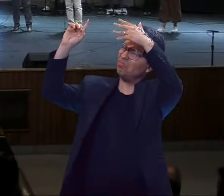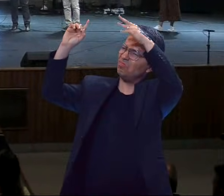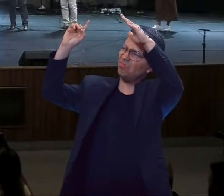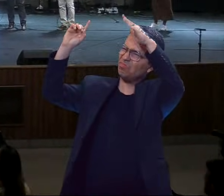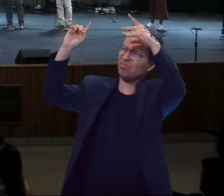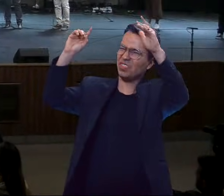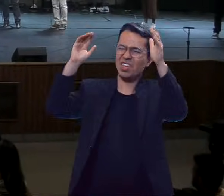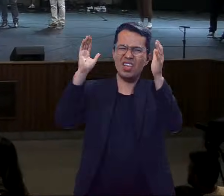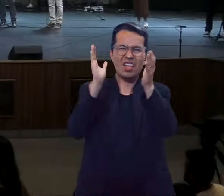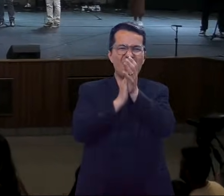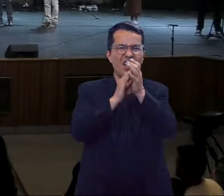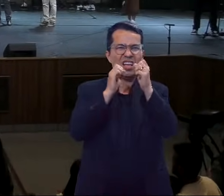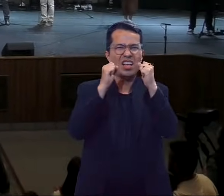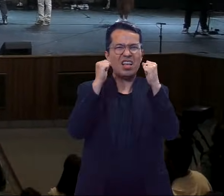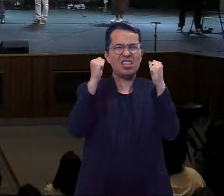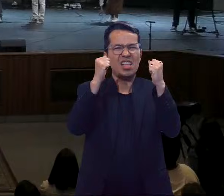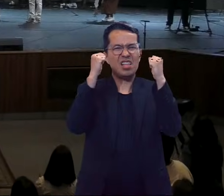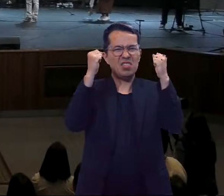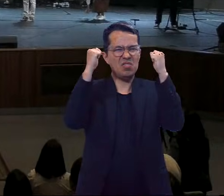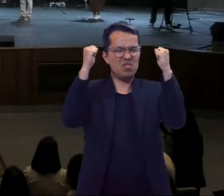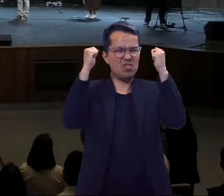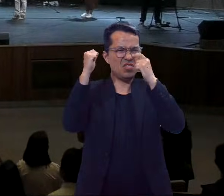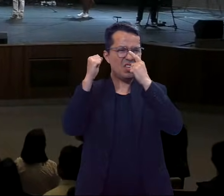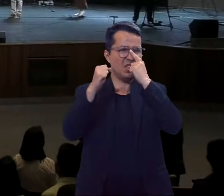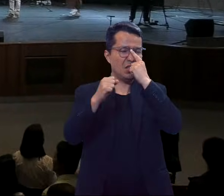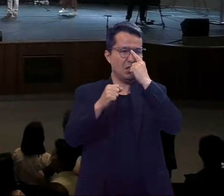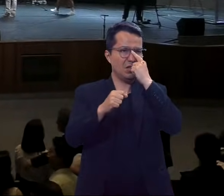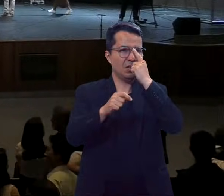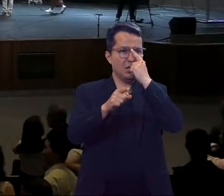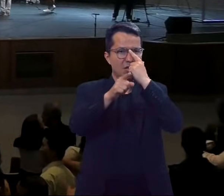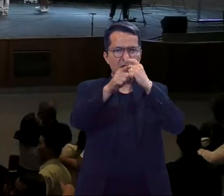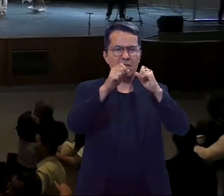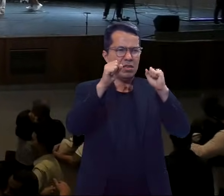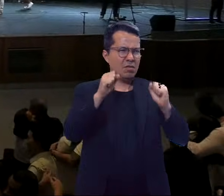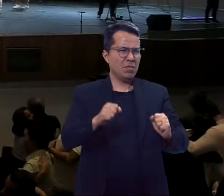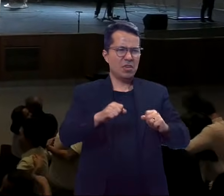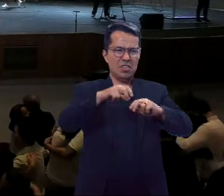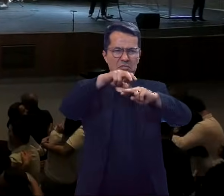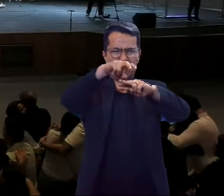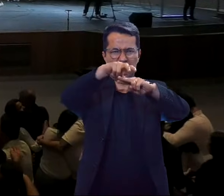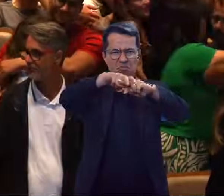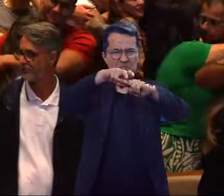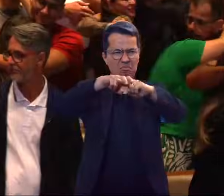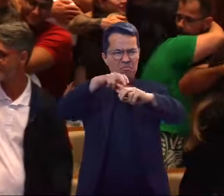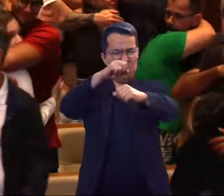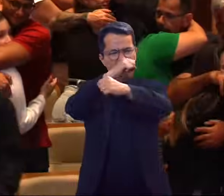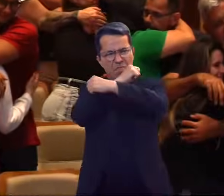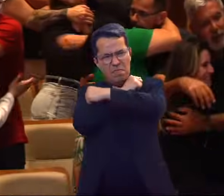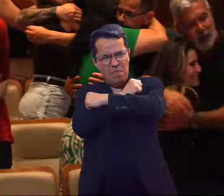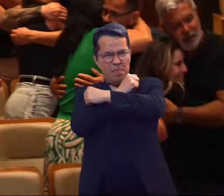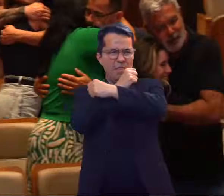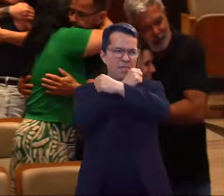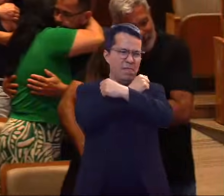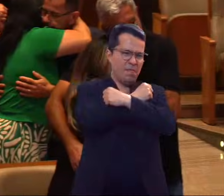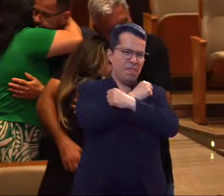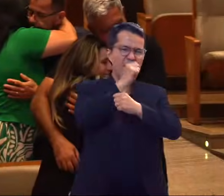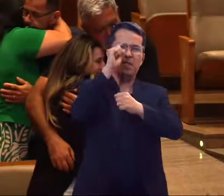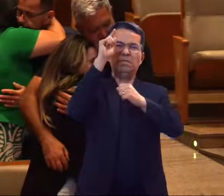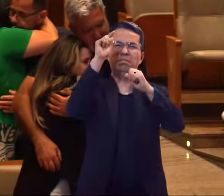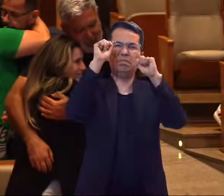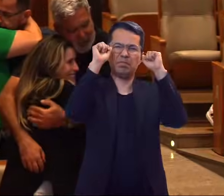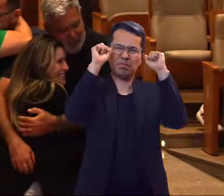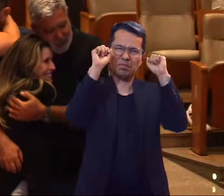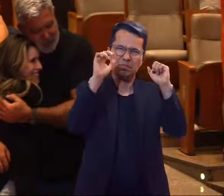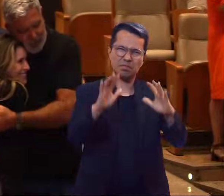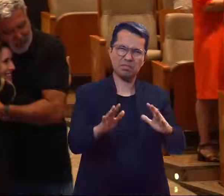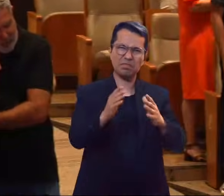Aleluia. Dá um abraço aí quem está perto, diga: você é uma bênção. Que Deus fale